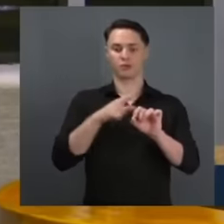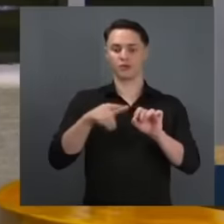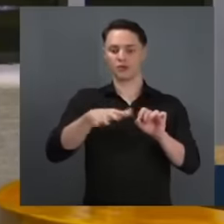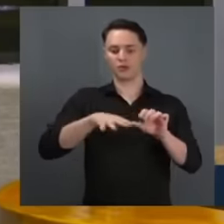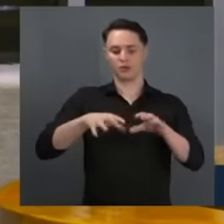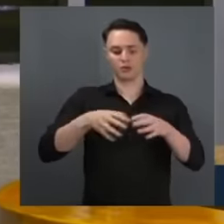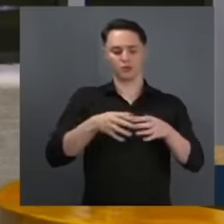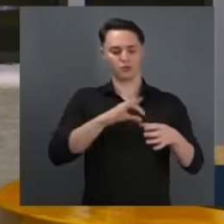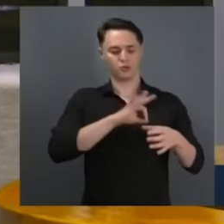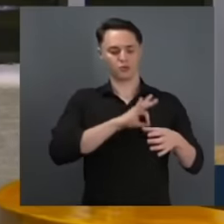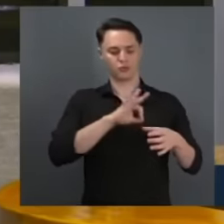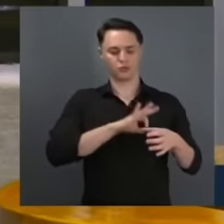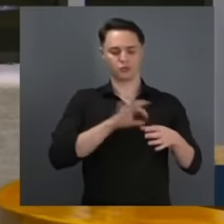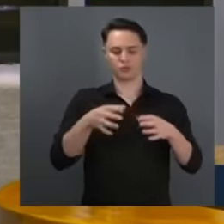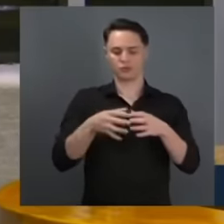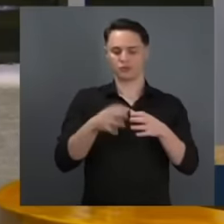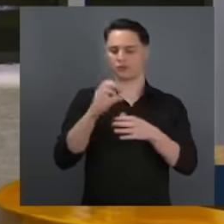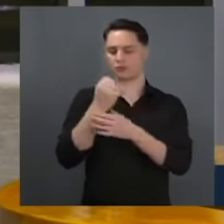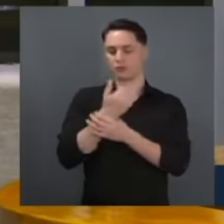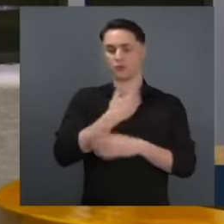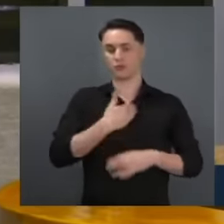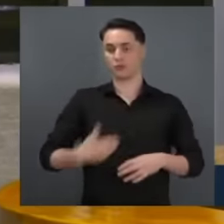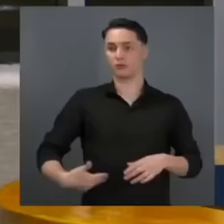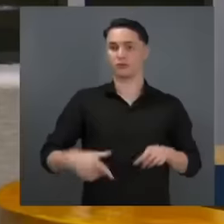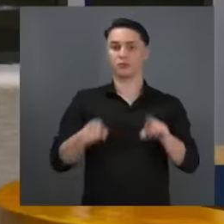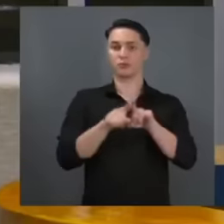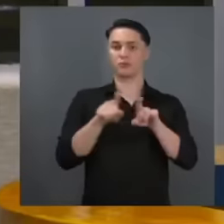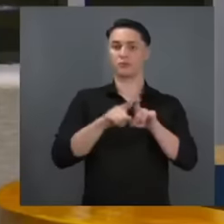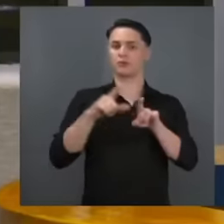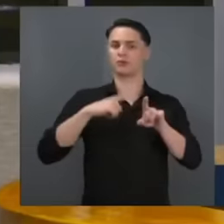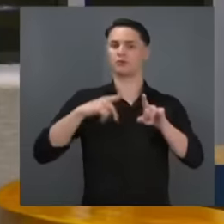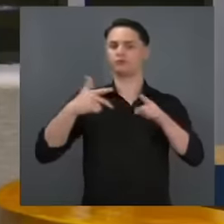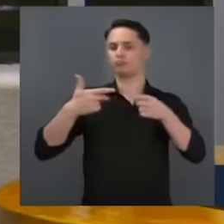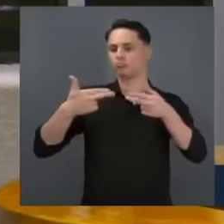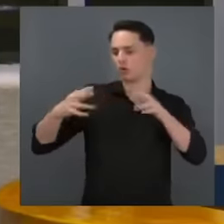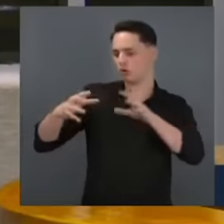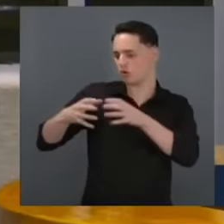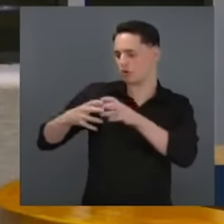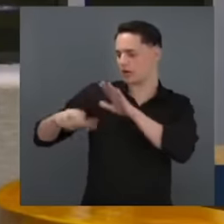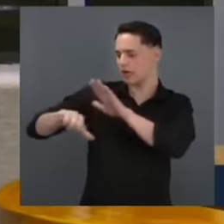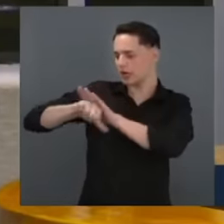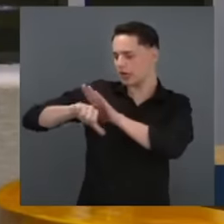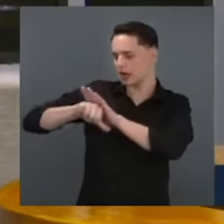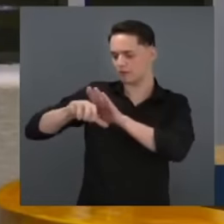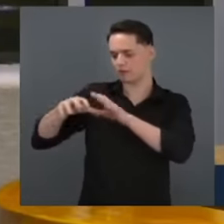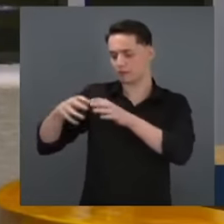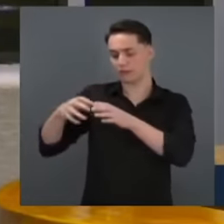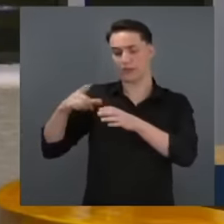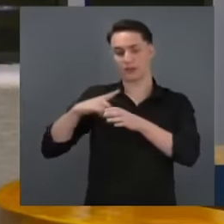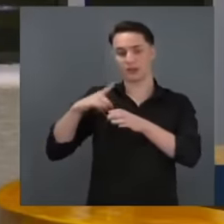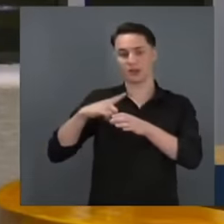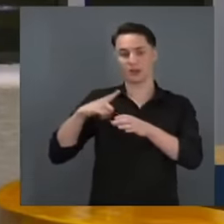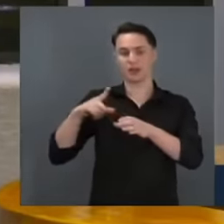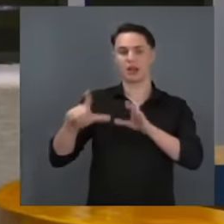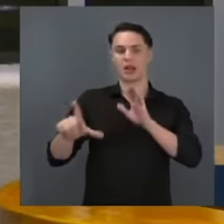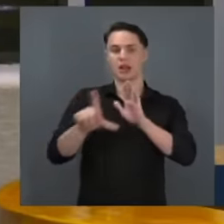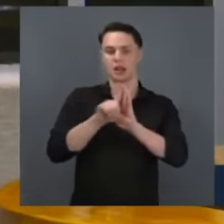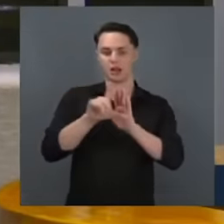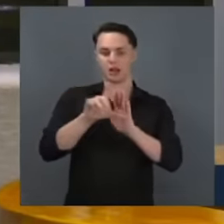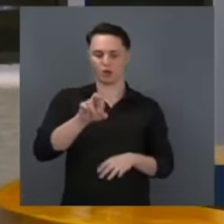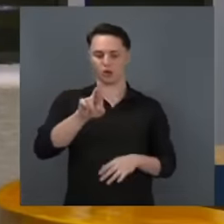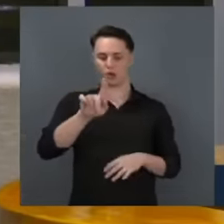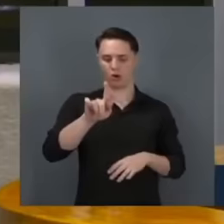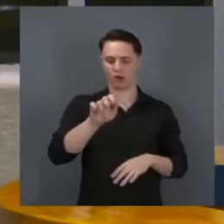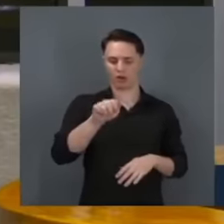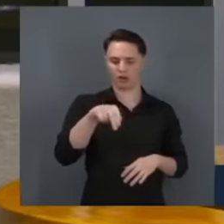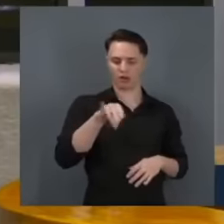policiais, às nossas forças de segurança pública e em relação aos criminosos. Enquanto para a lei orgânica das polícias, que